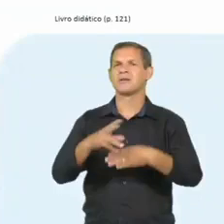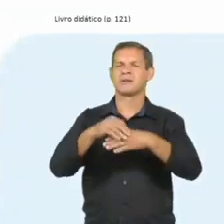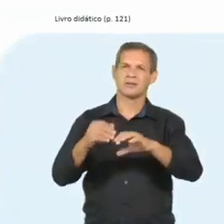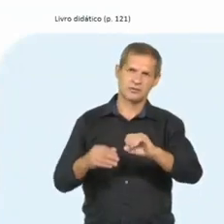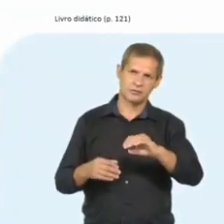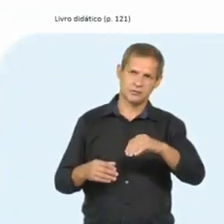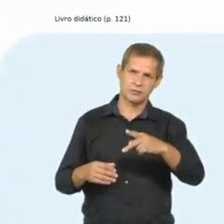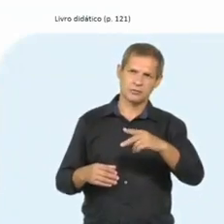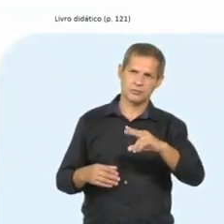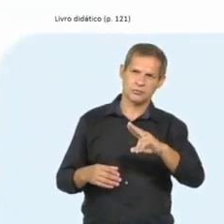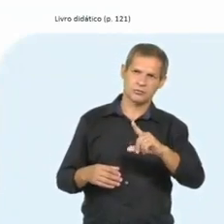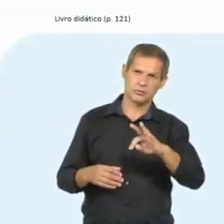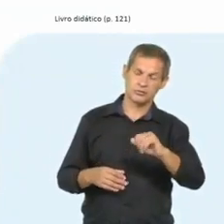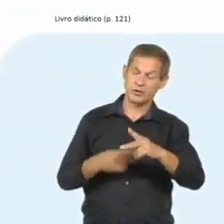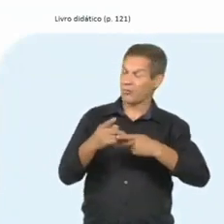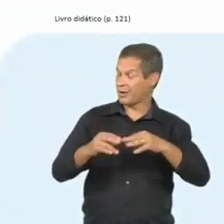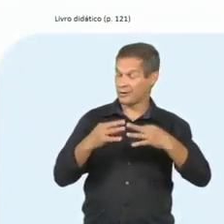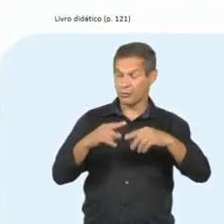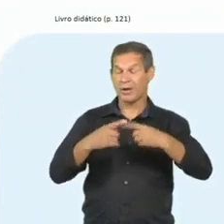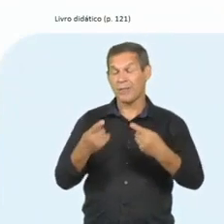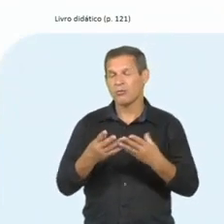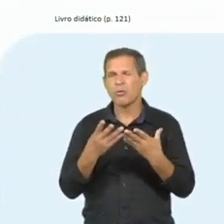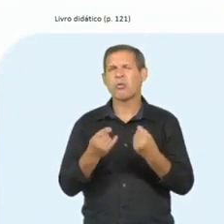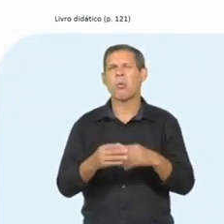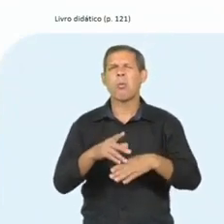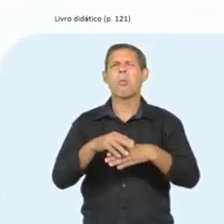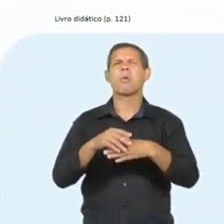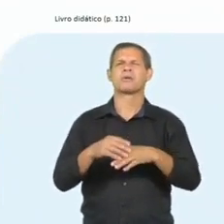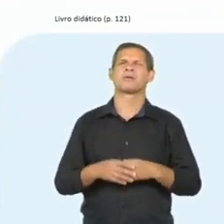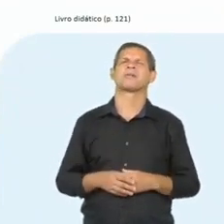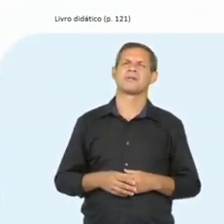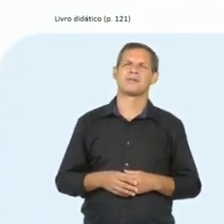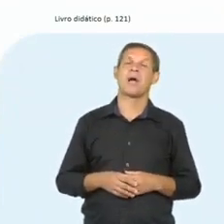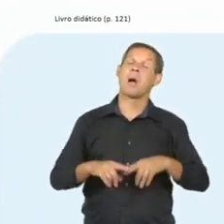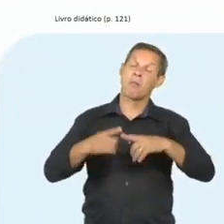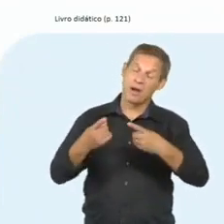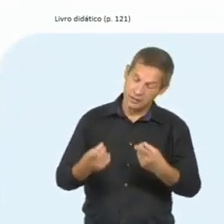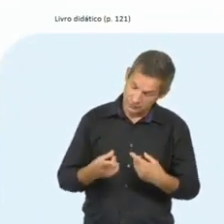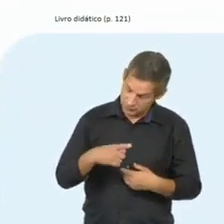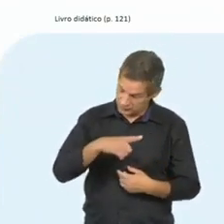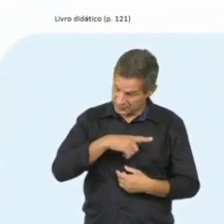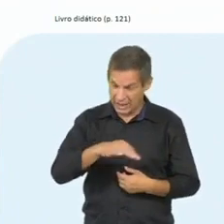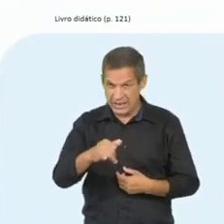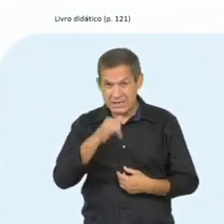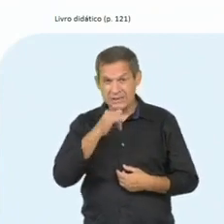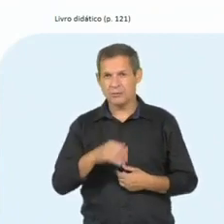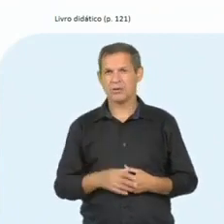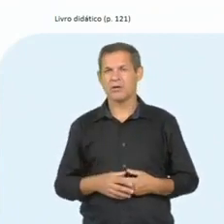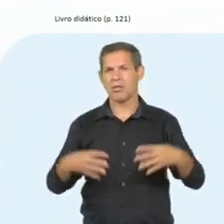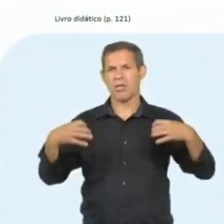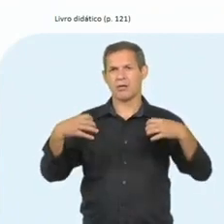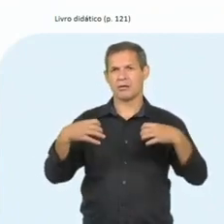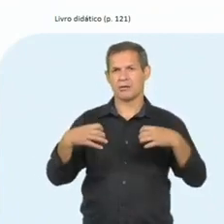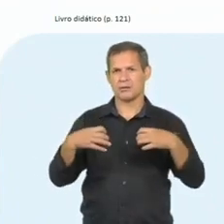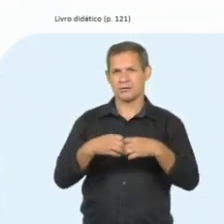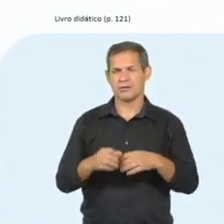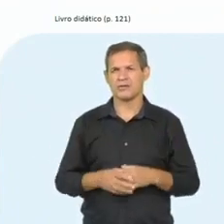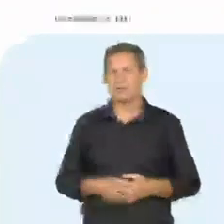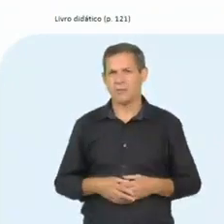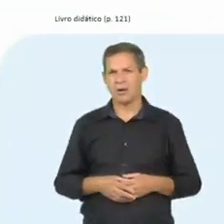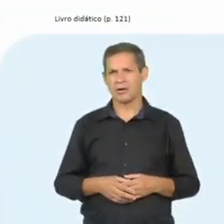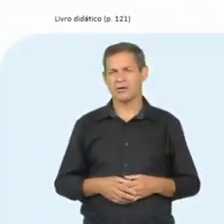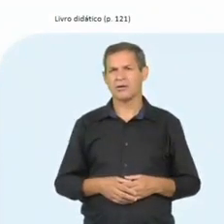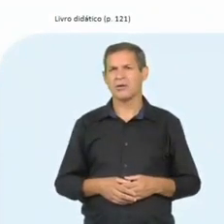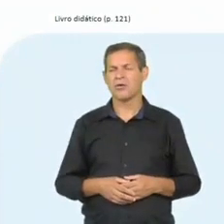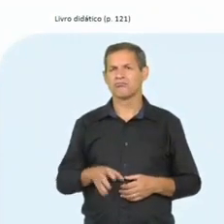não vou falar todas aqui, né, porque você pode ver, são muitas, tá? Mas aí você tem exemplos de acidentes por animais